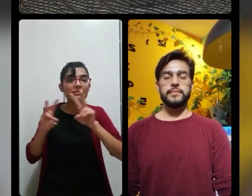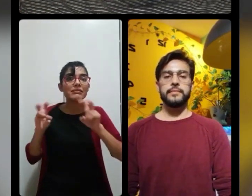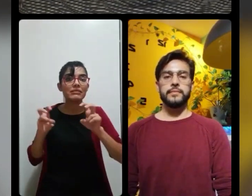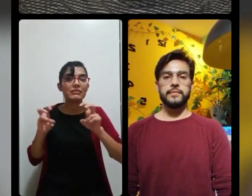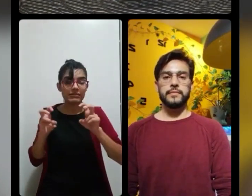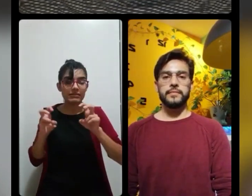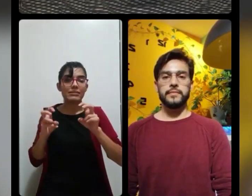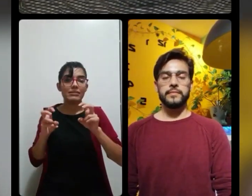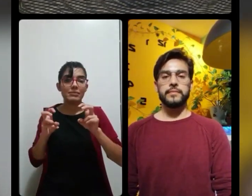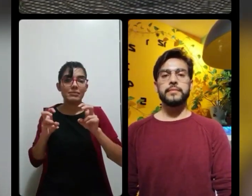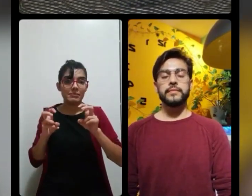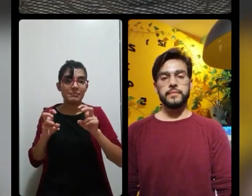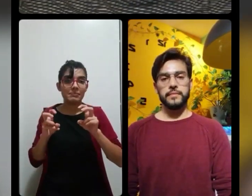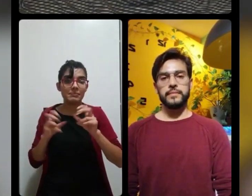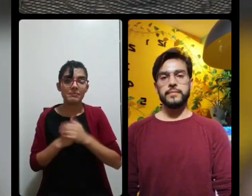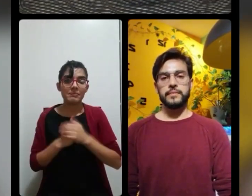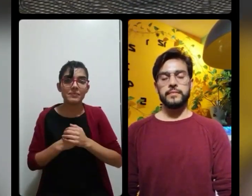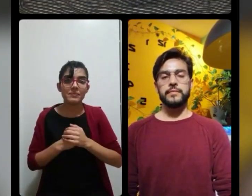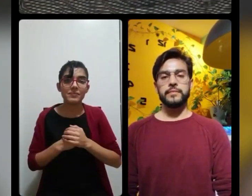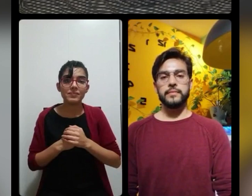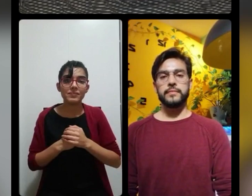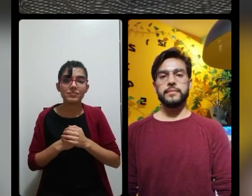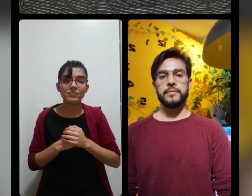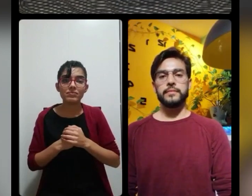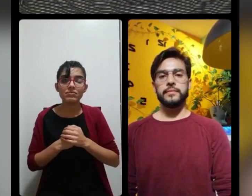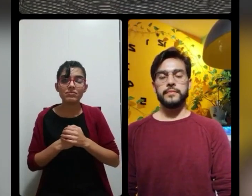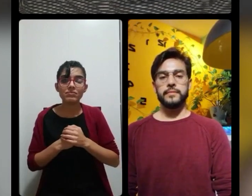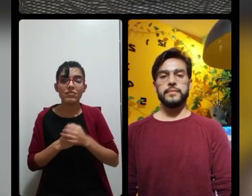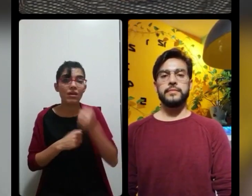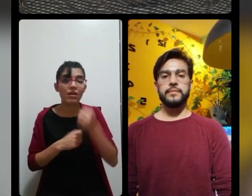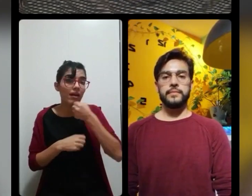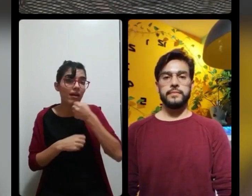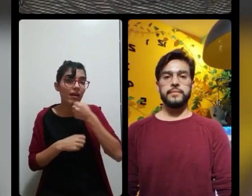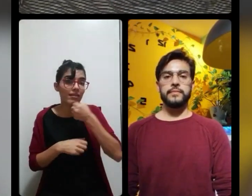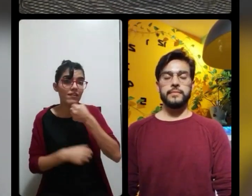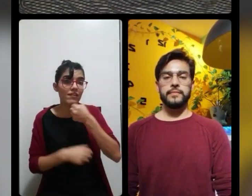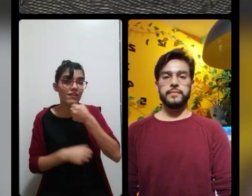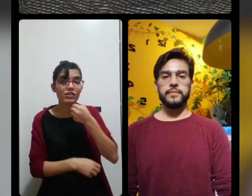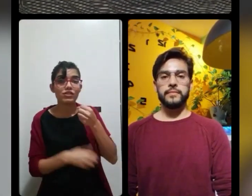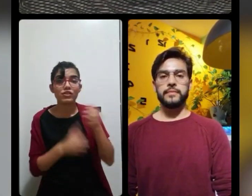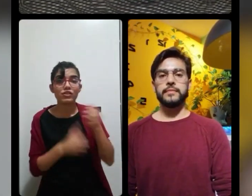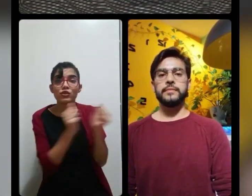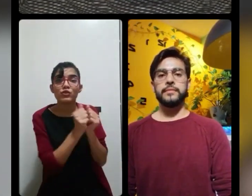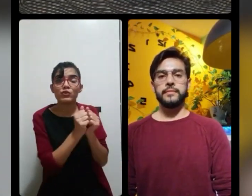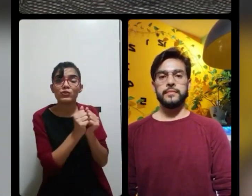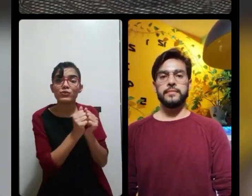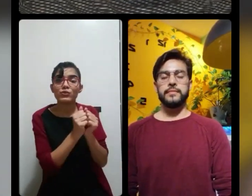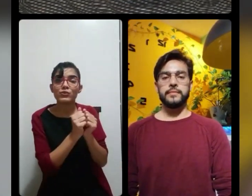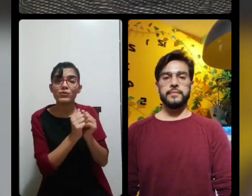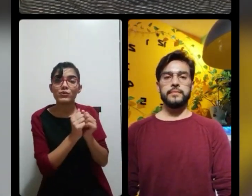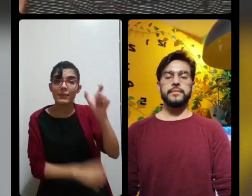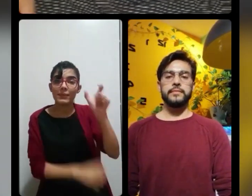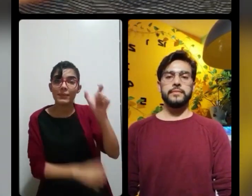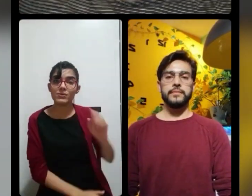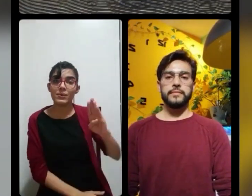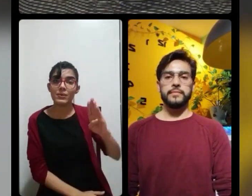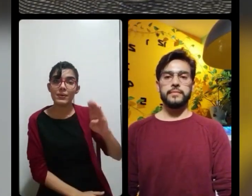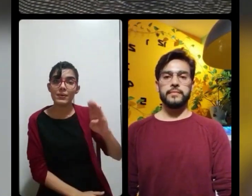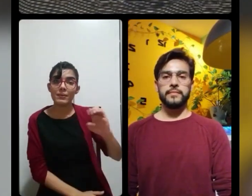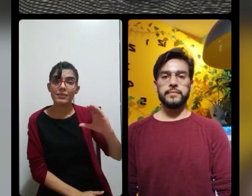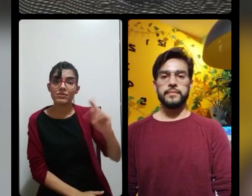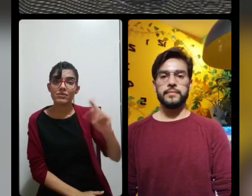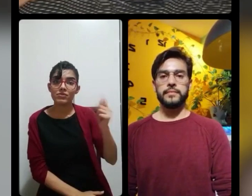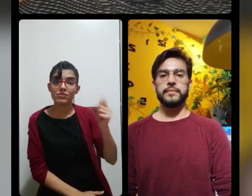próprio Bechara, numa visita que fiz a ele na academia. E aí foi a explicação que ele me deu. Ele disse, há uma mudança do